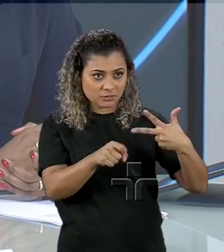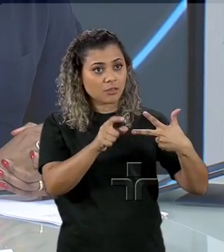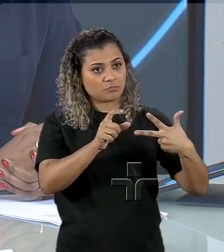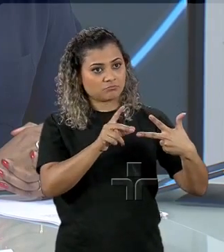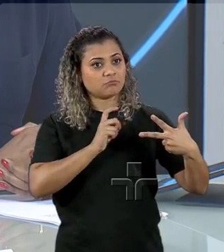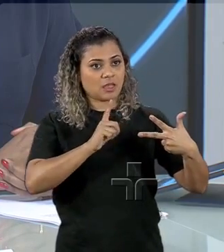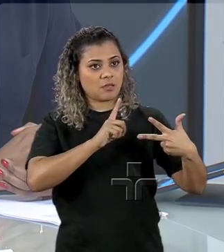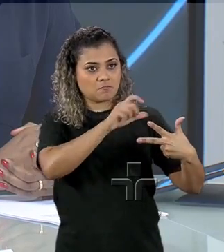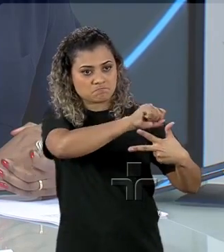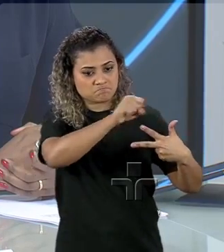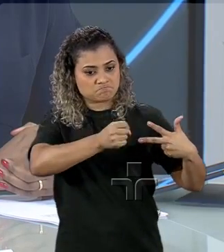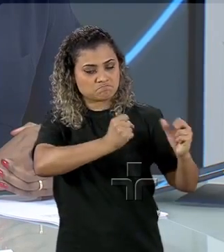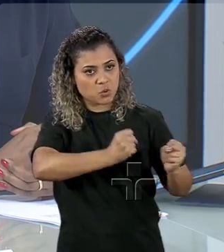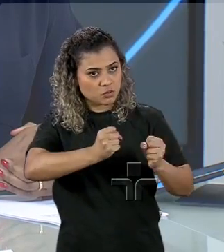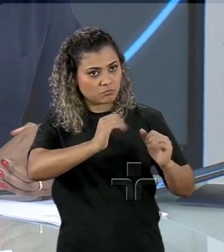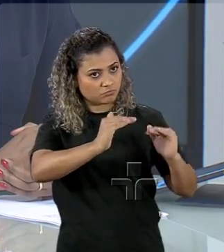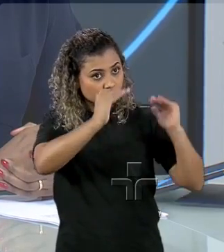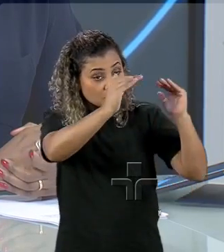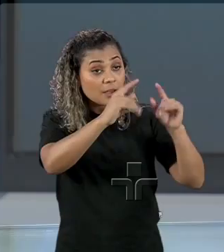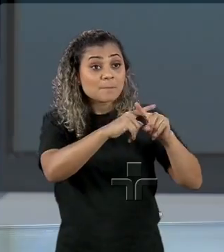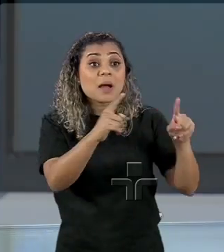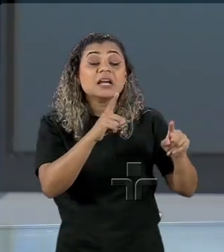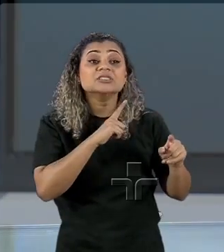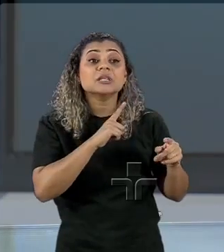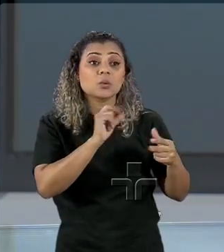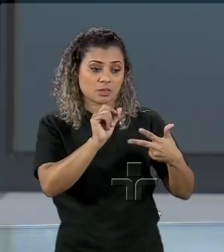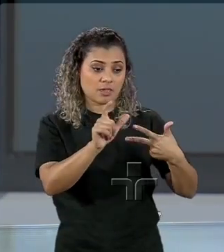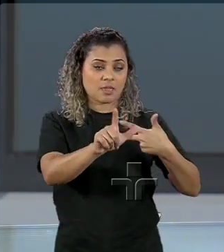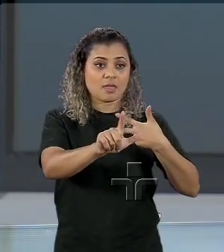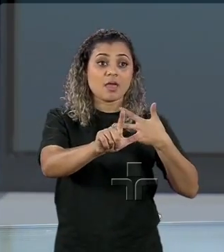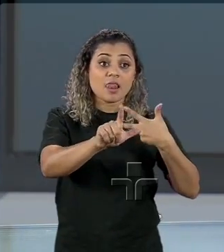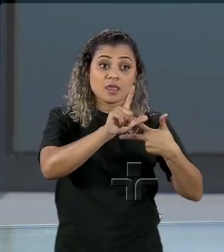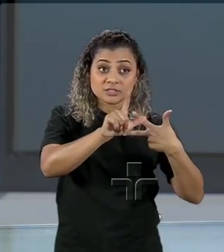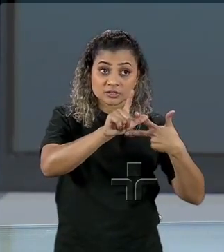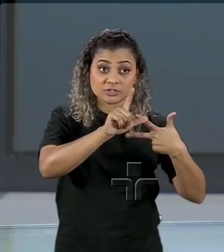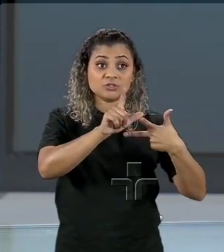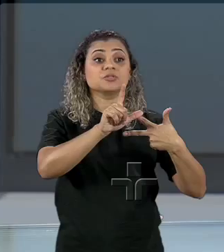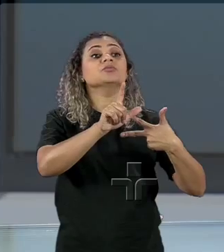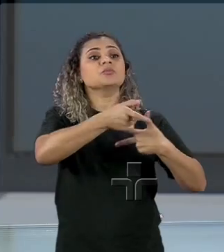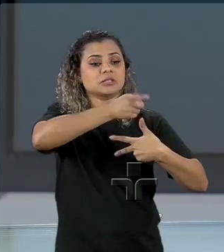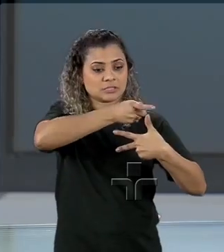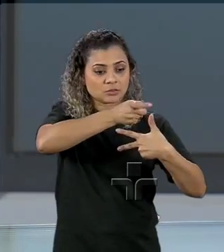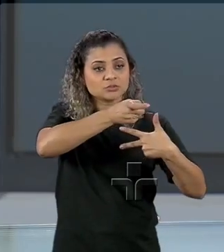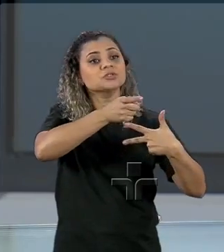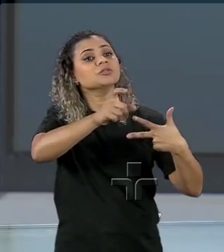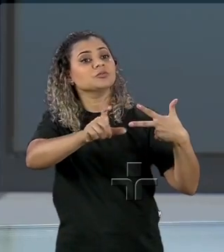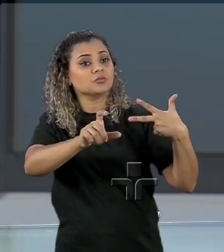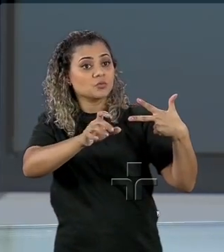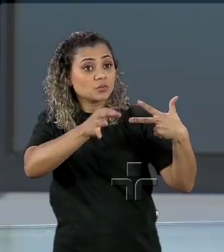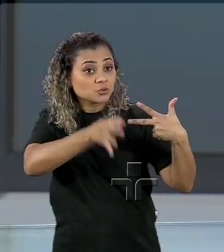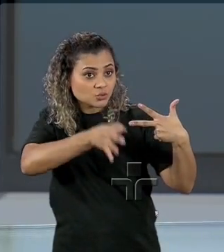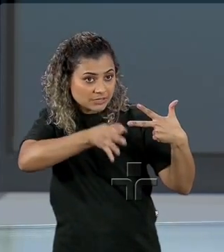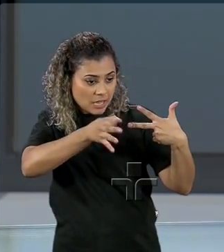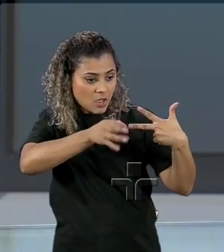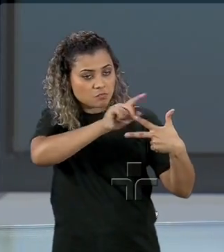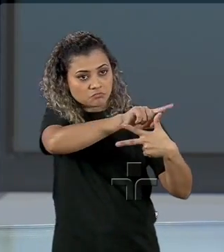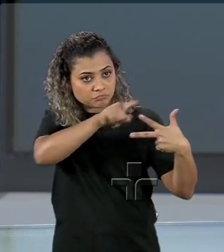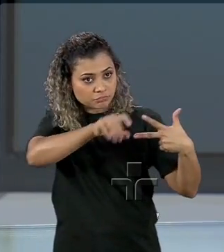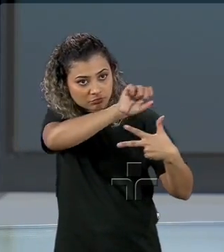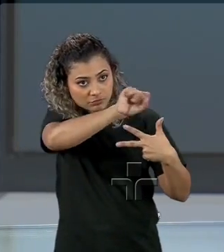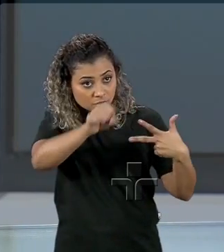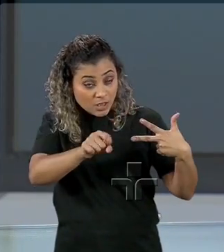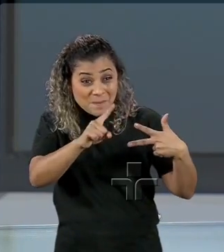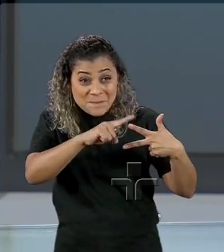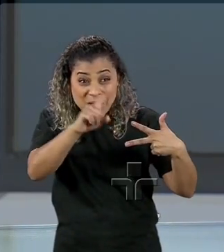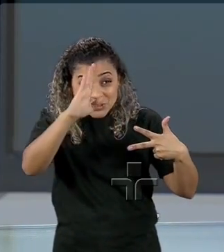uma ordem tão lógica quanto cronológica: o legislativo, o executivo e o judiciário. E o maior de todos os